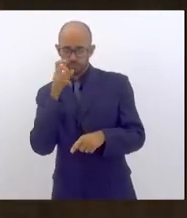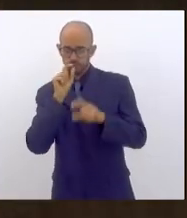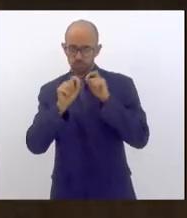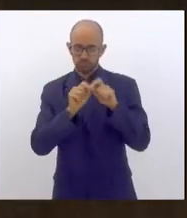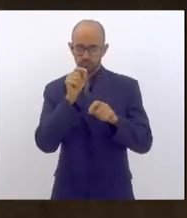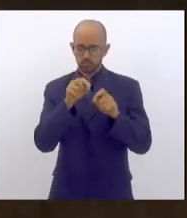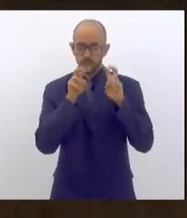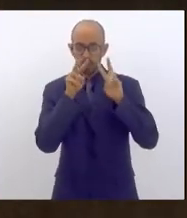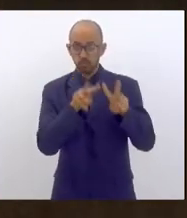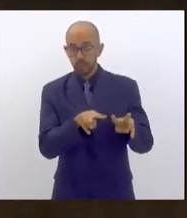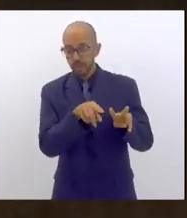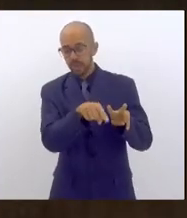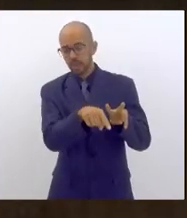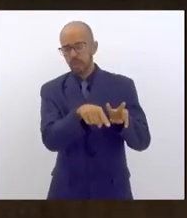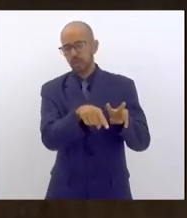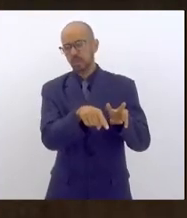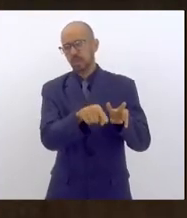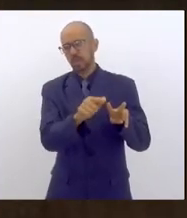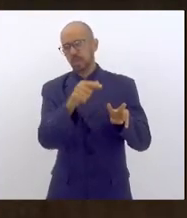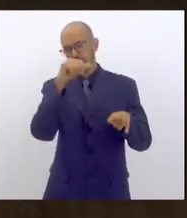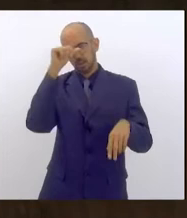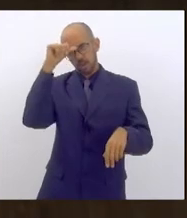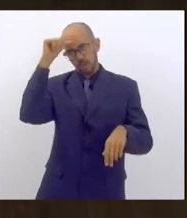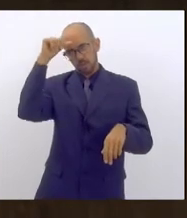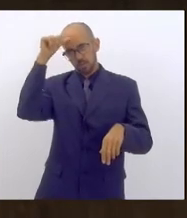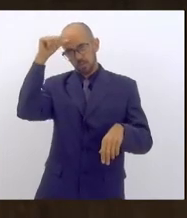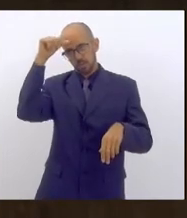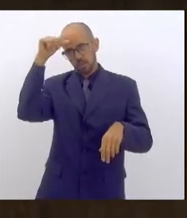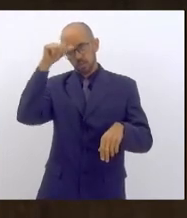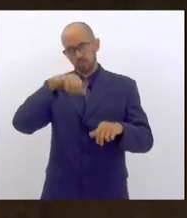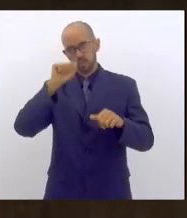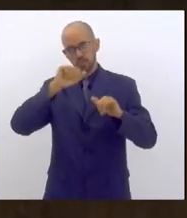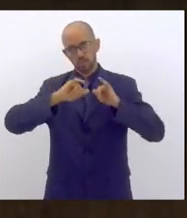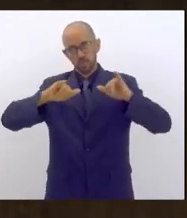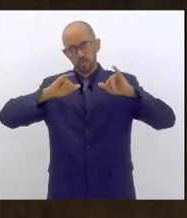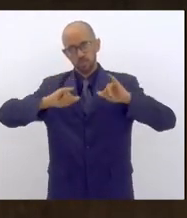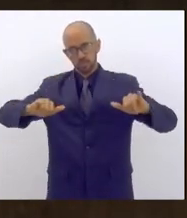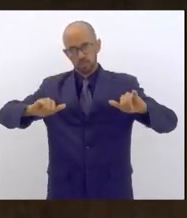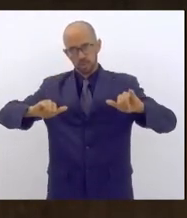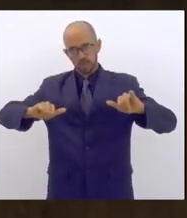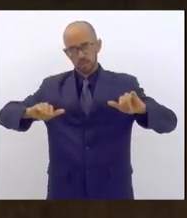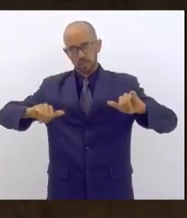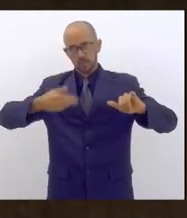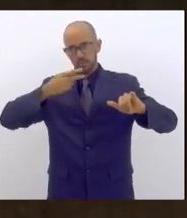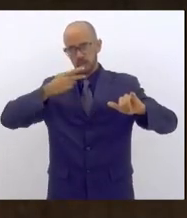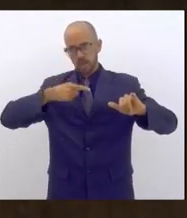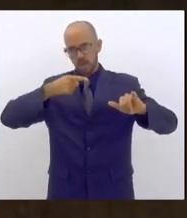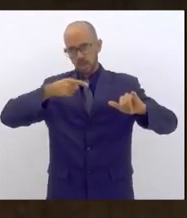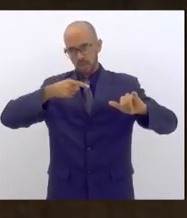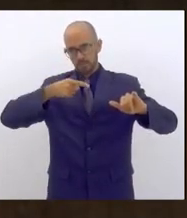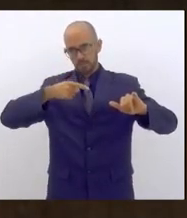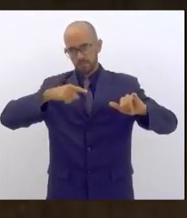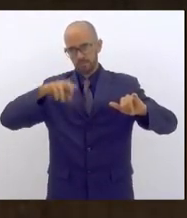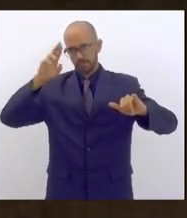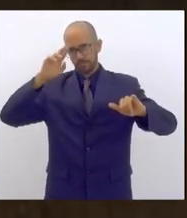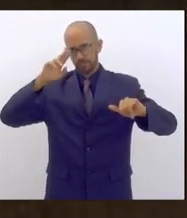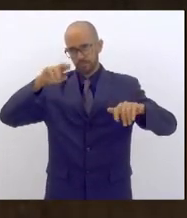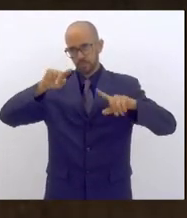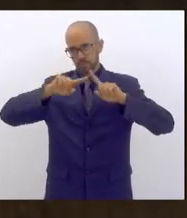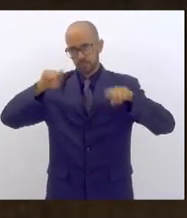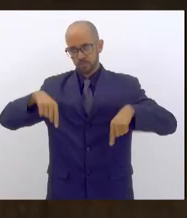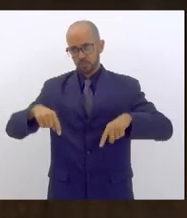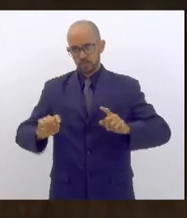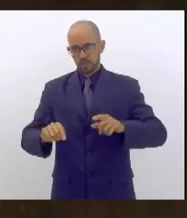um ato do governador Cláudio Castro em campanha eleitoral, dizendo aos cidadãos que